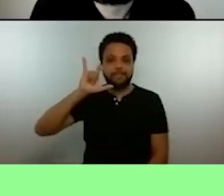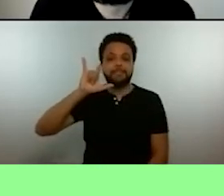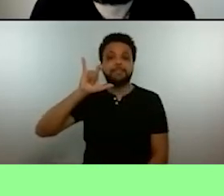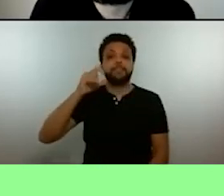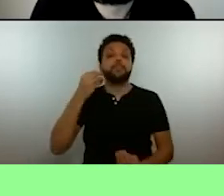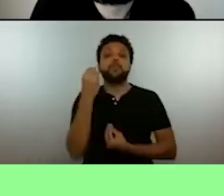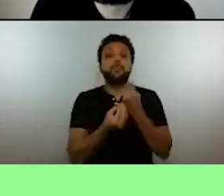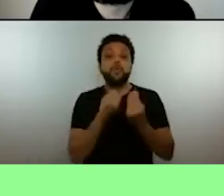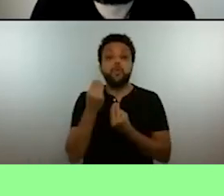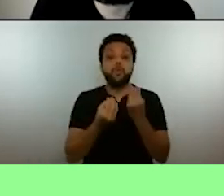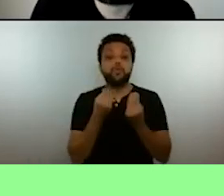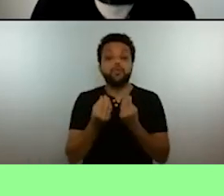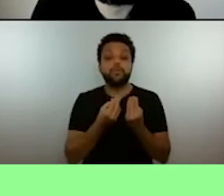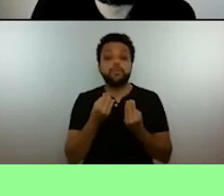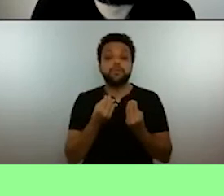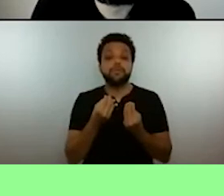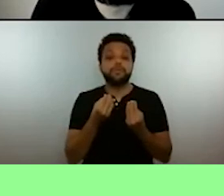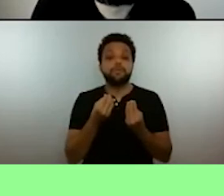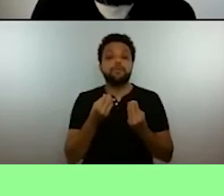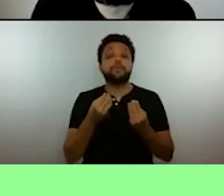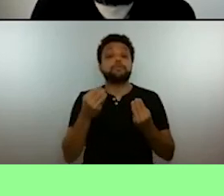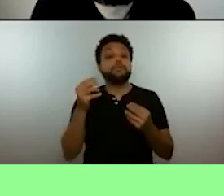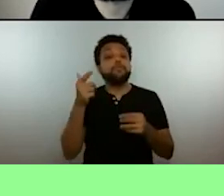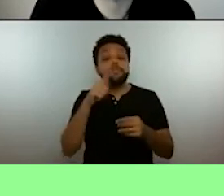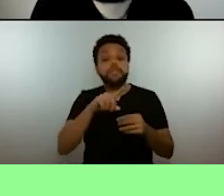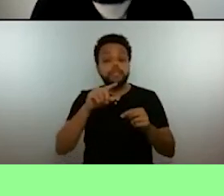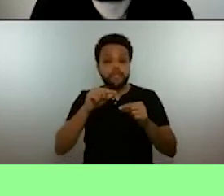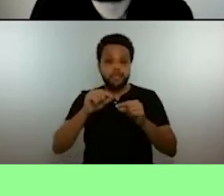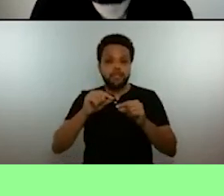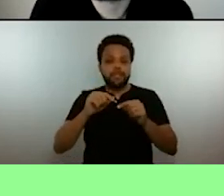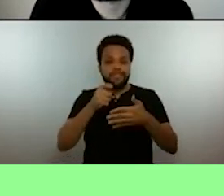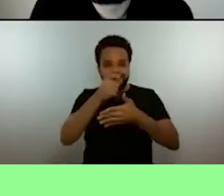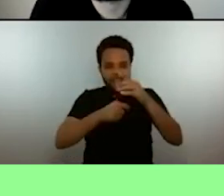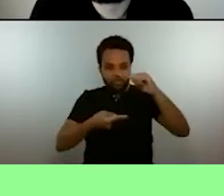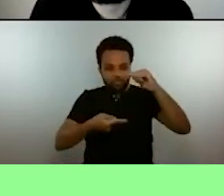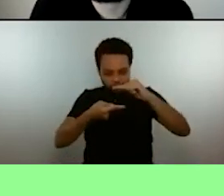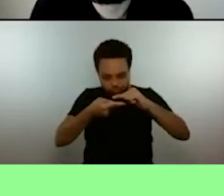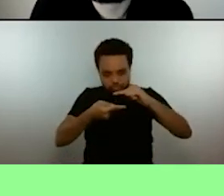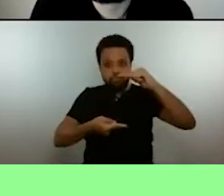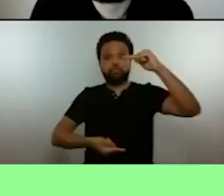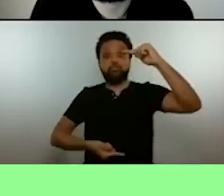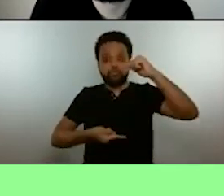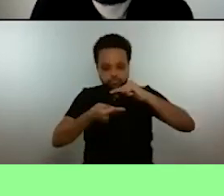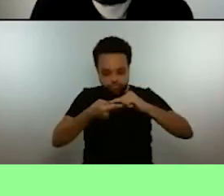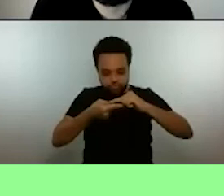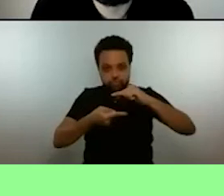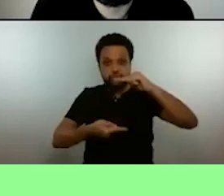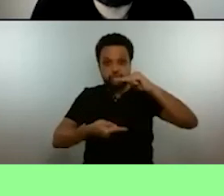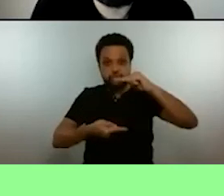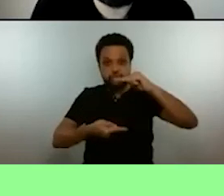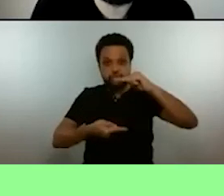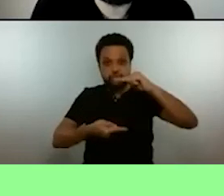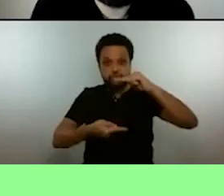mover, fazer aquela questão de aumentar e diminuir o texto. E ele, na expectativa, é um post do